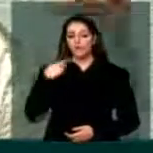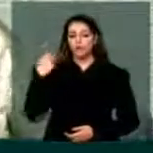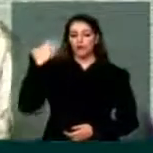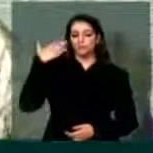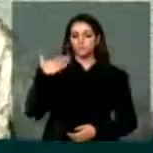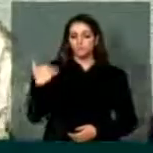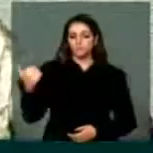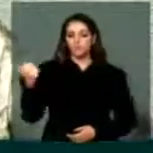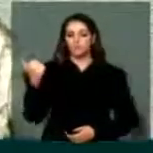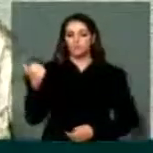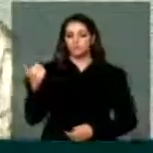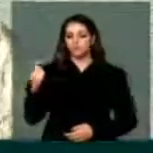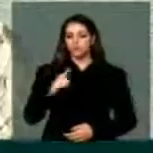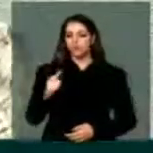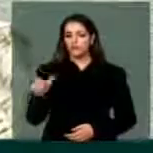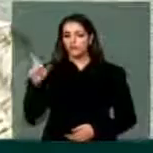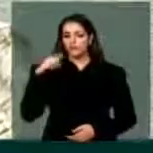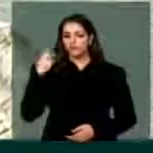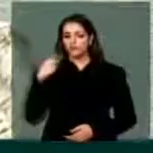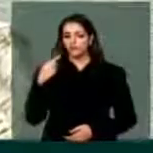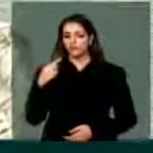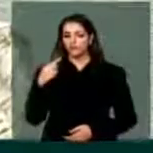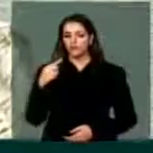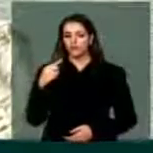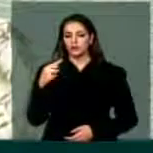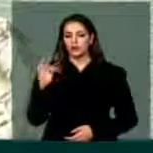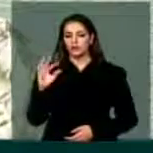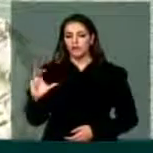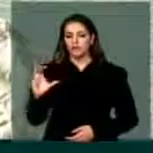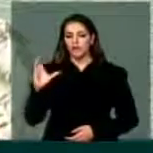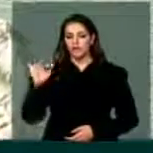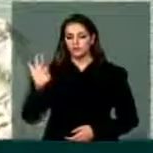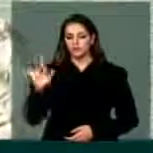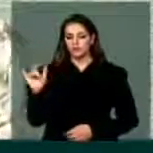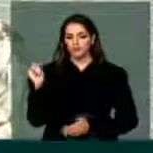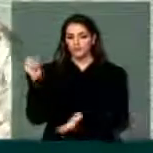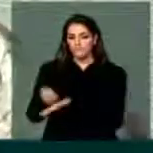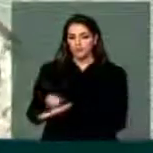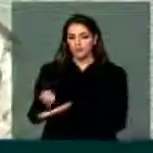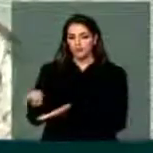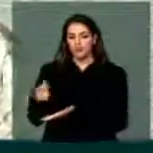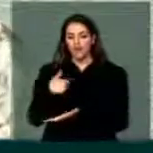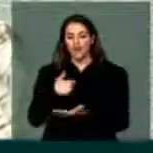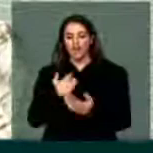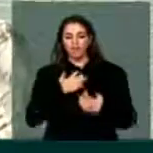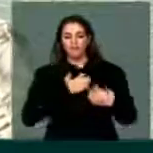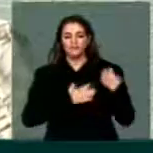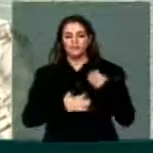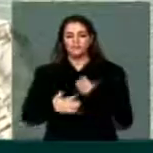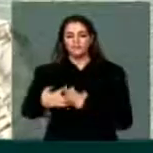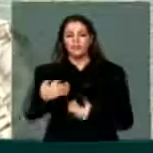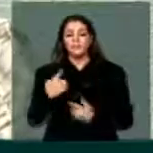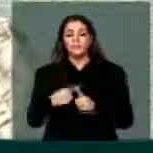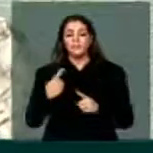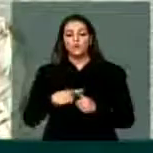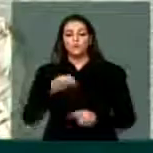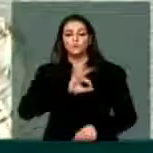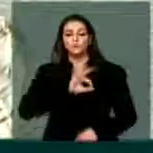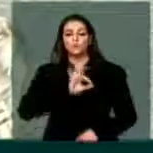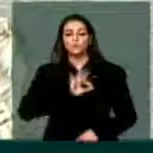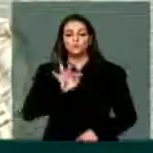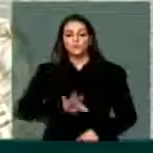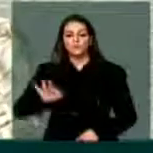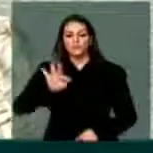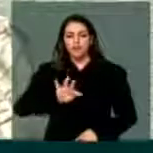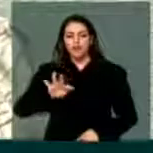advogado, que me deu um advogado que seria pago pela UTC Constran. E aí aquilo começou a me deixar muito aflita, porque a Polícia Federal deixou claro